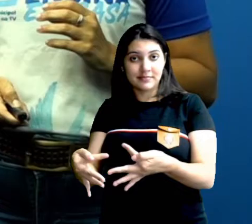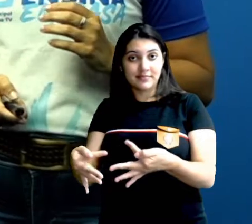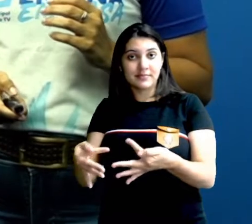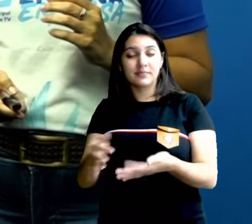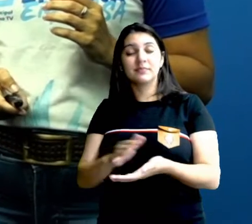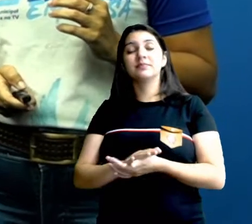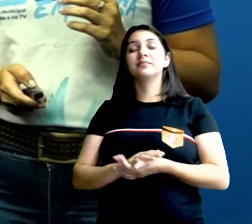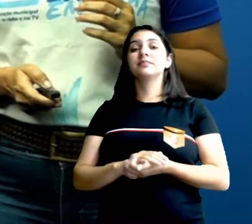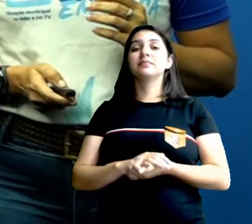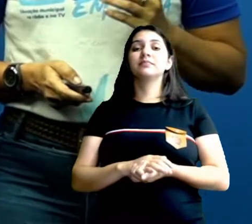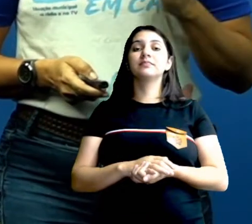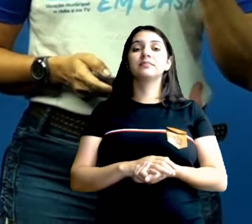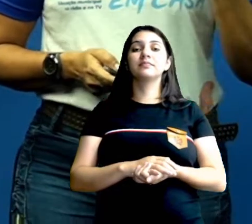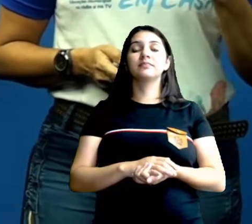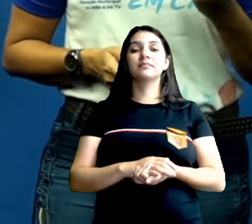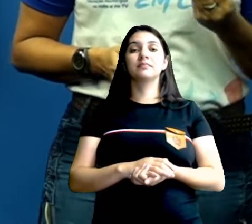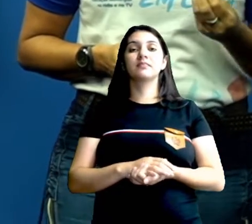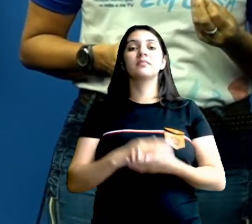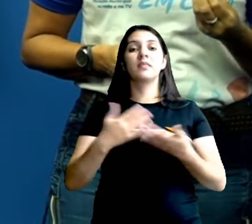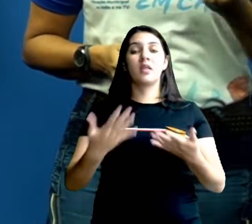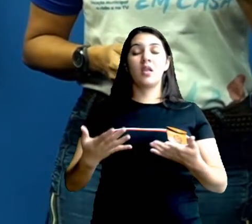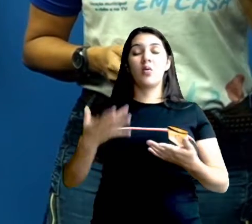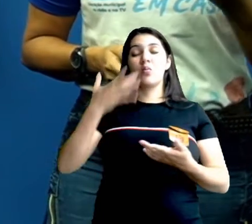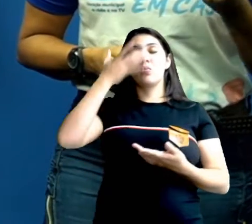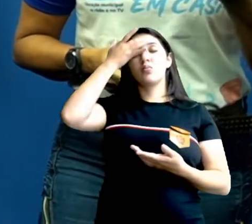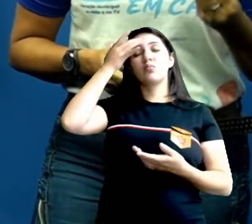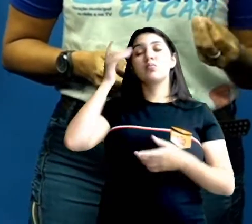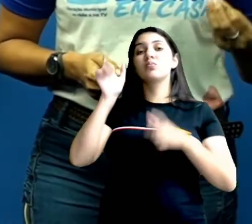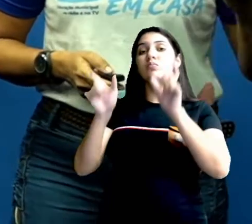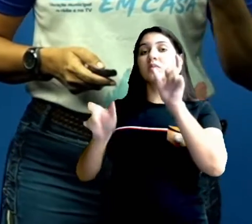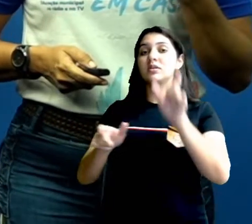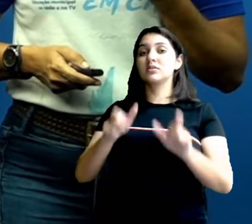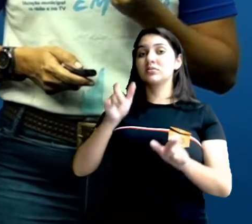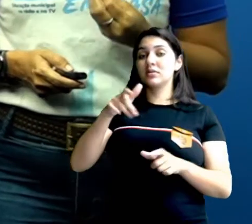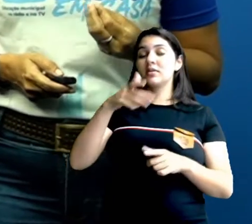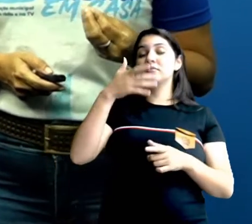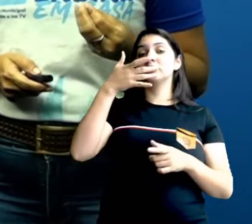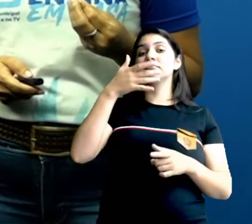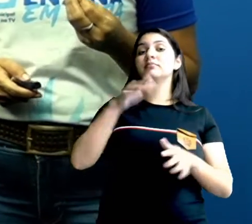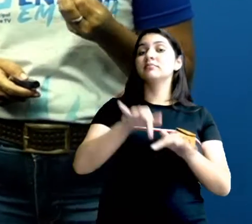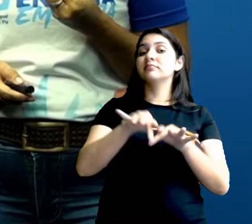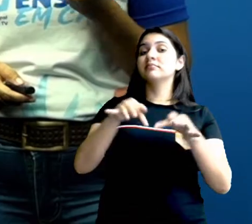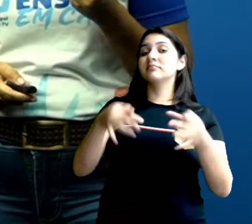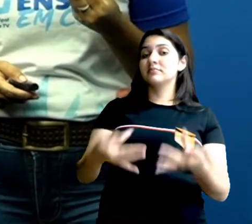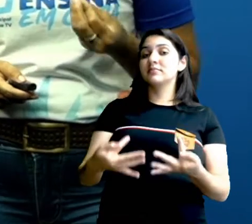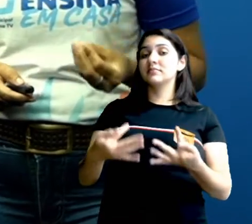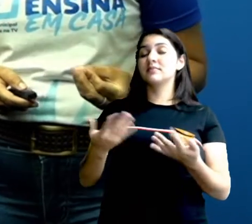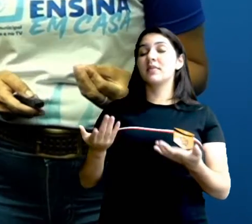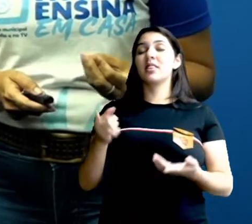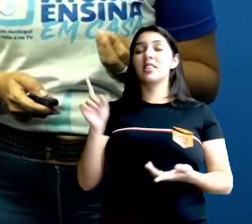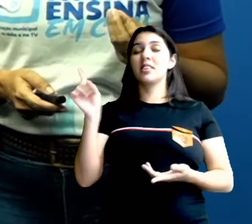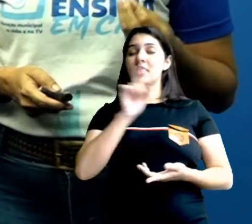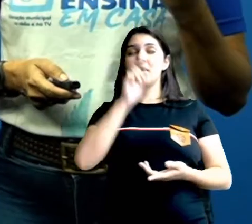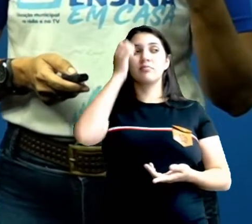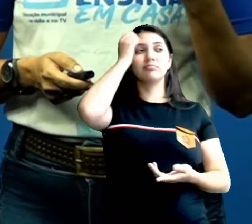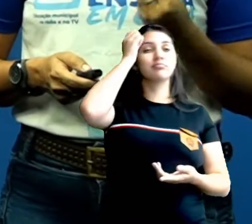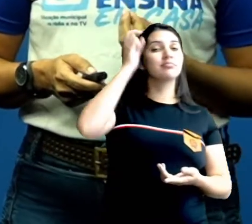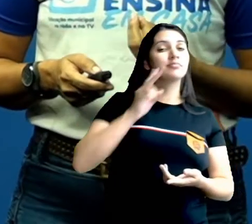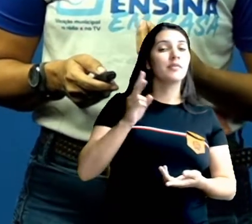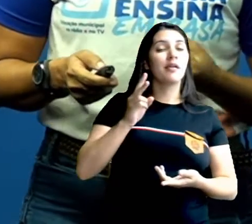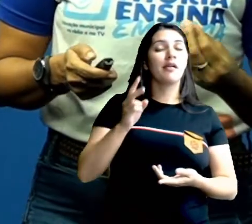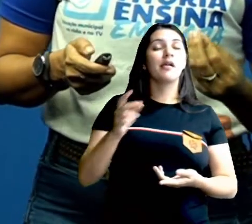humilde. Então, é isso aí. O personagem é uma pessoa humilde, ele não é um espertalhão, ele